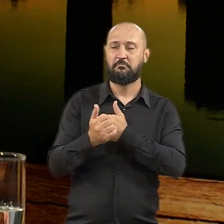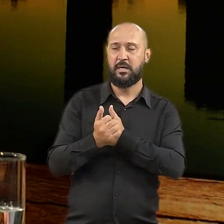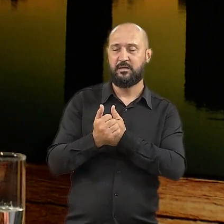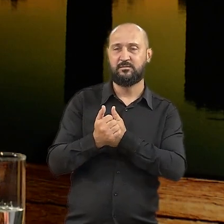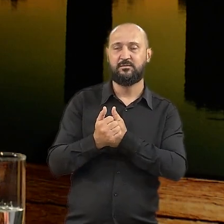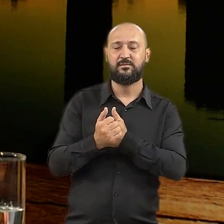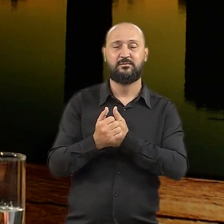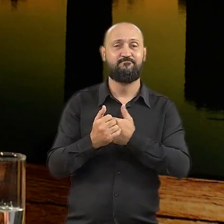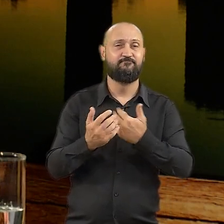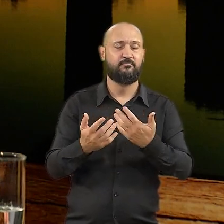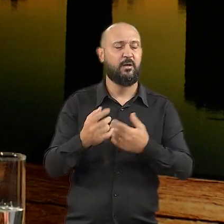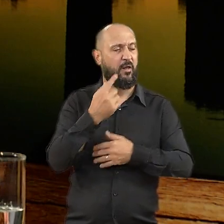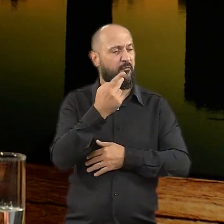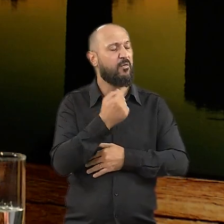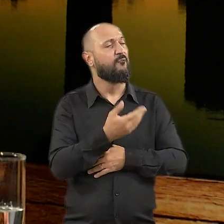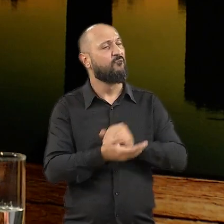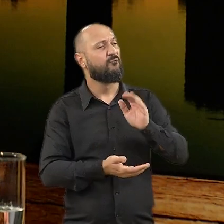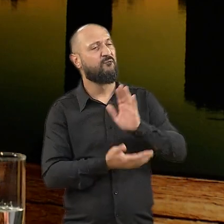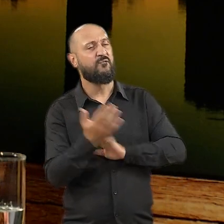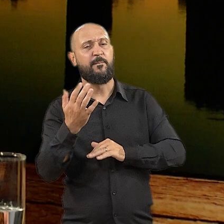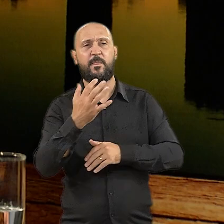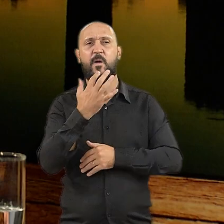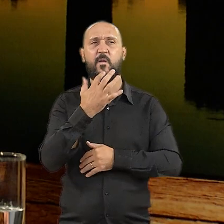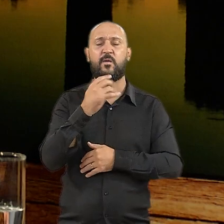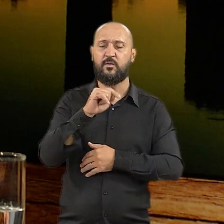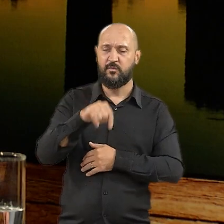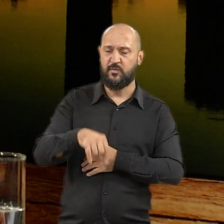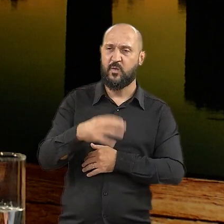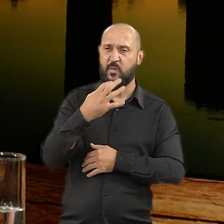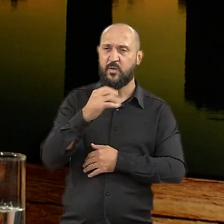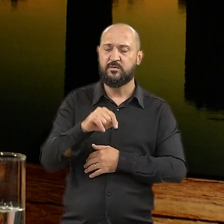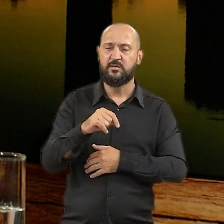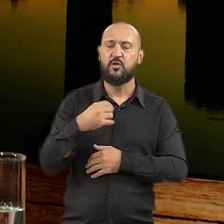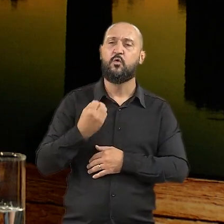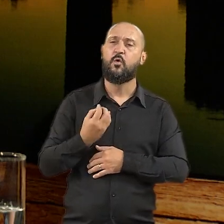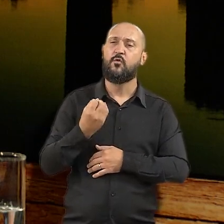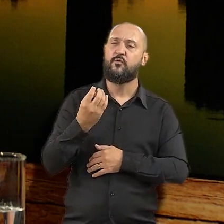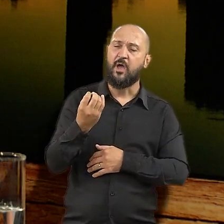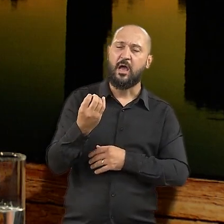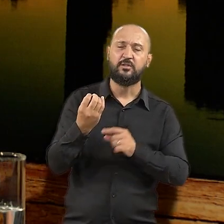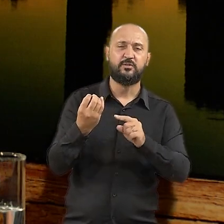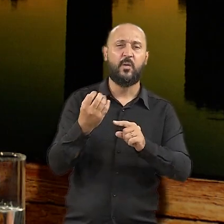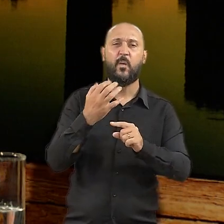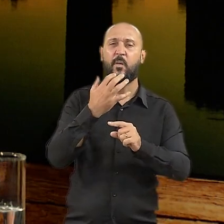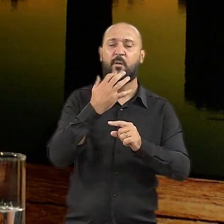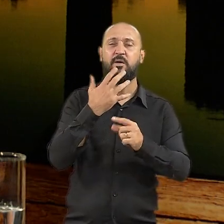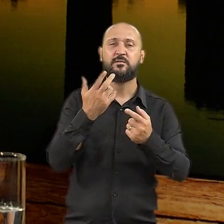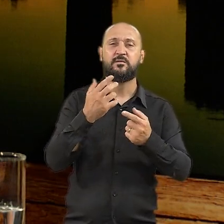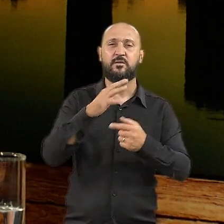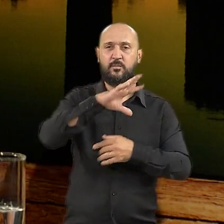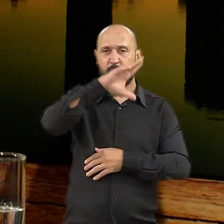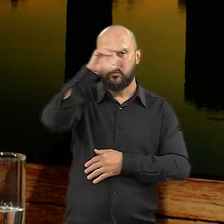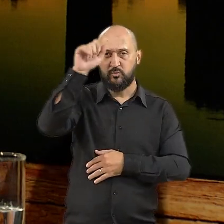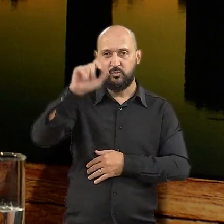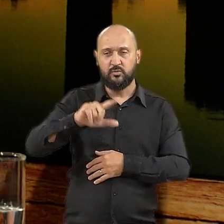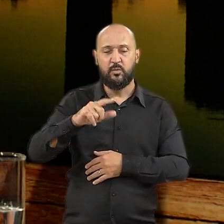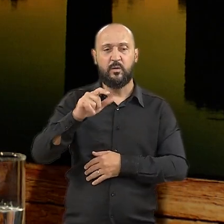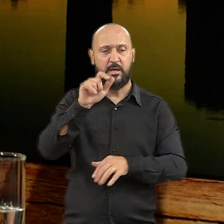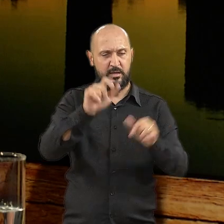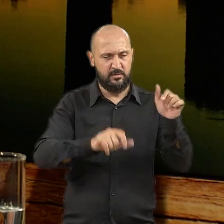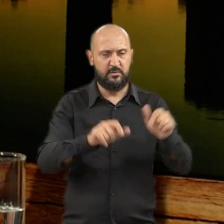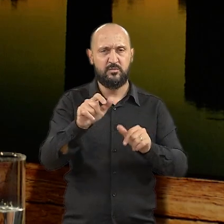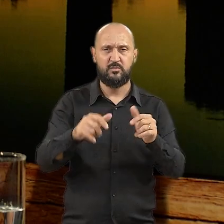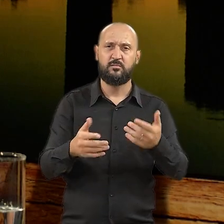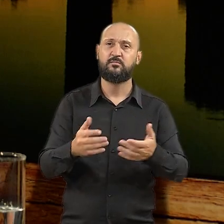e aí ela falou, vamos para lá, vamos conhecer. Eu vim conhecer aqui, vim numa viagem, conhecer o Mato Grosso do Sul